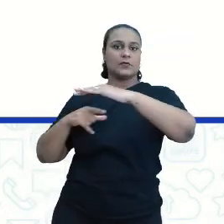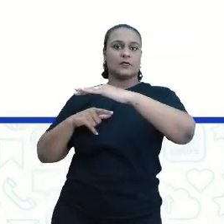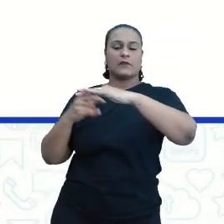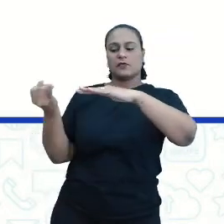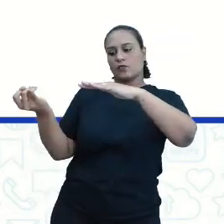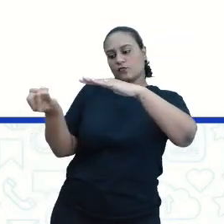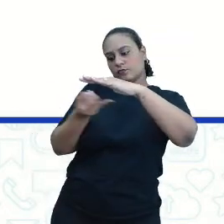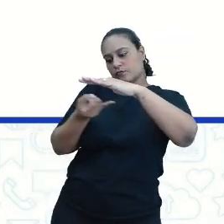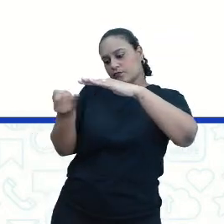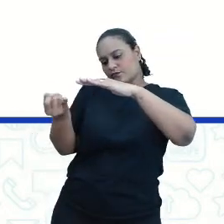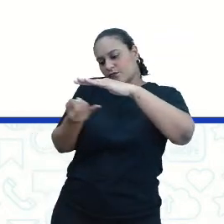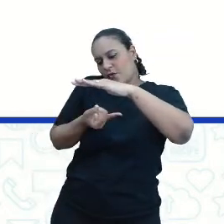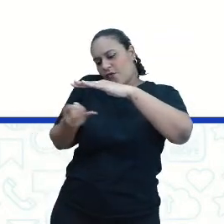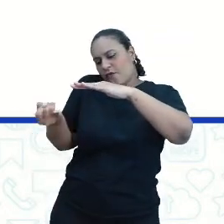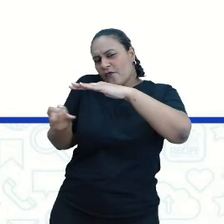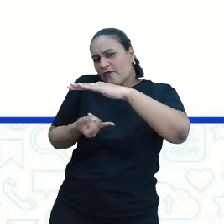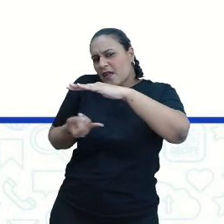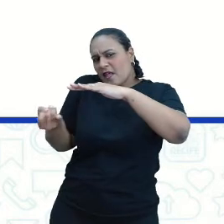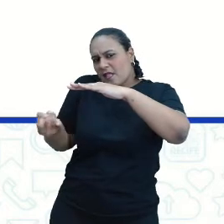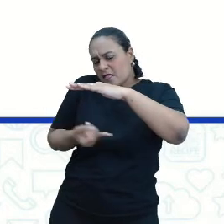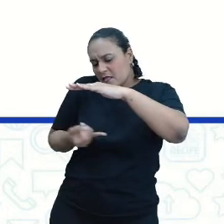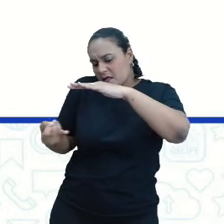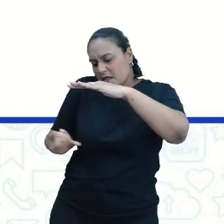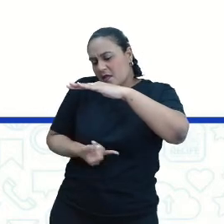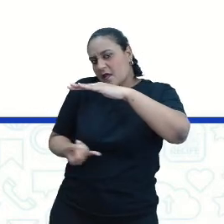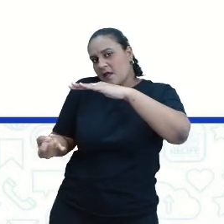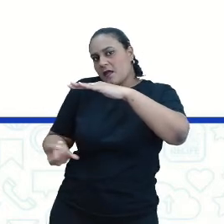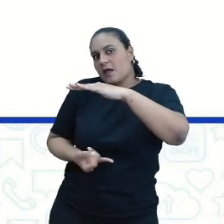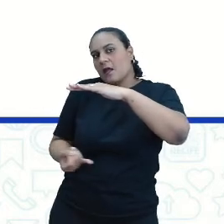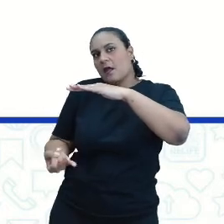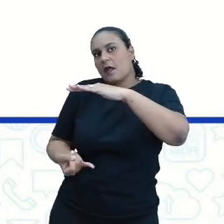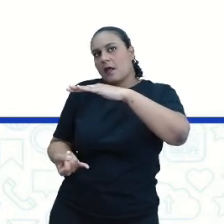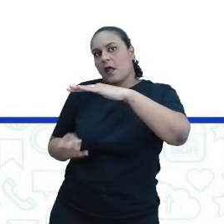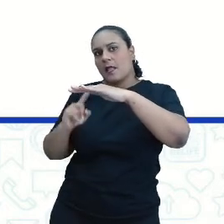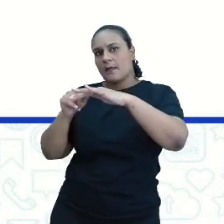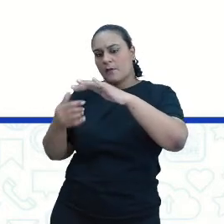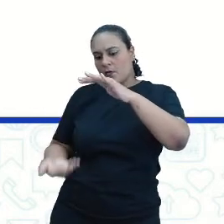fazendo fatias bastante fininhas, de modo que quando eu juntar todas